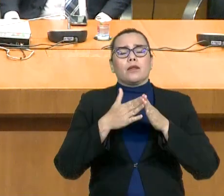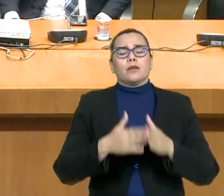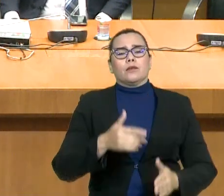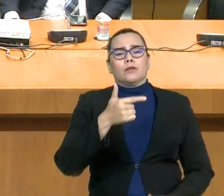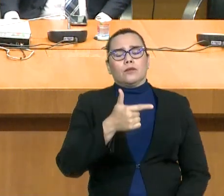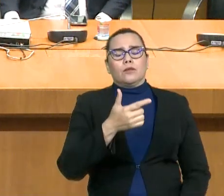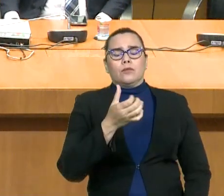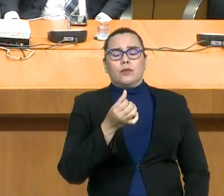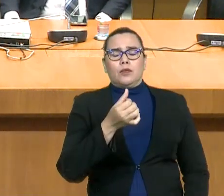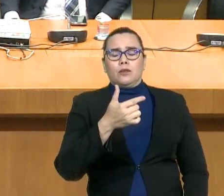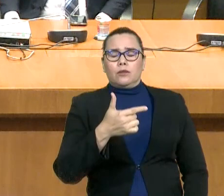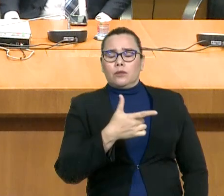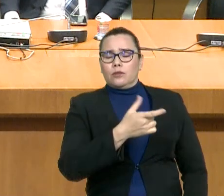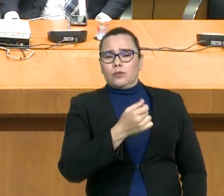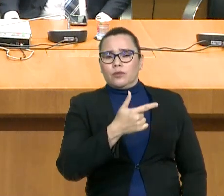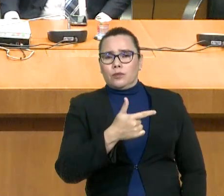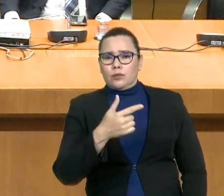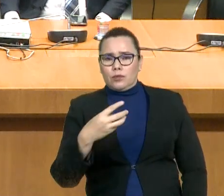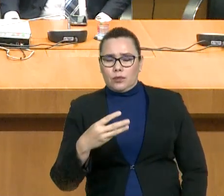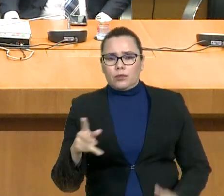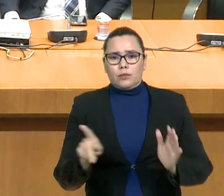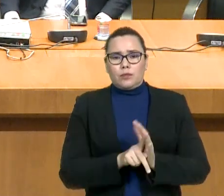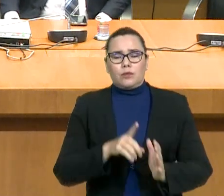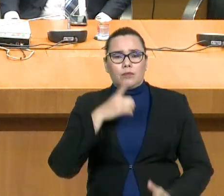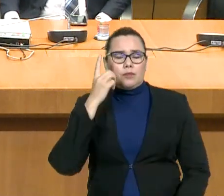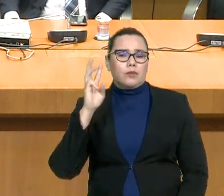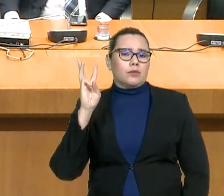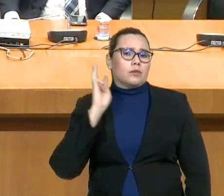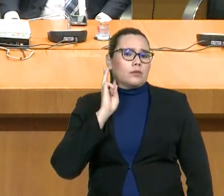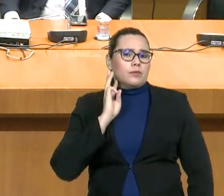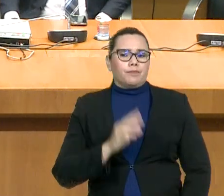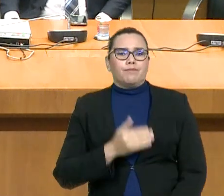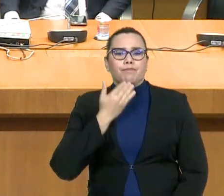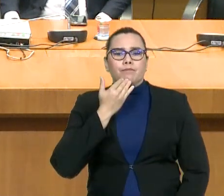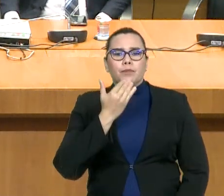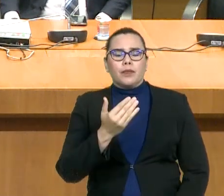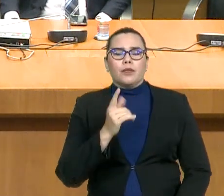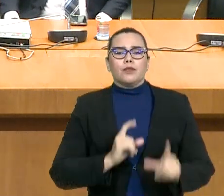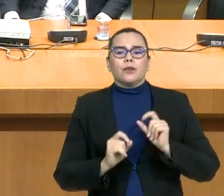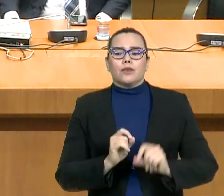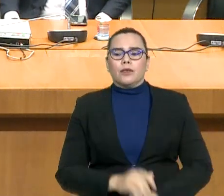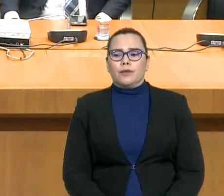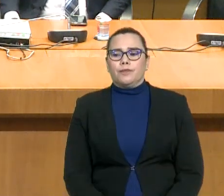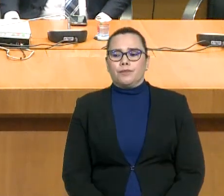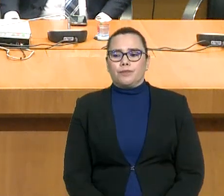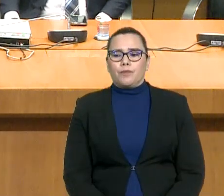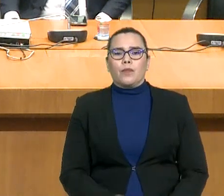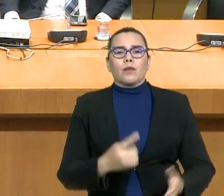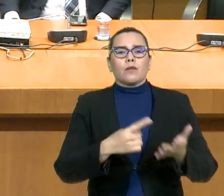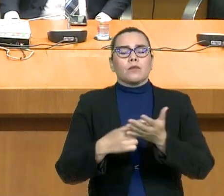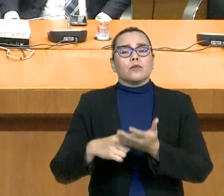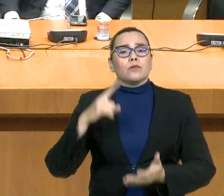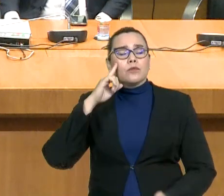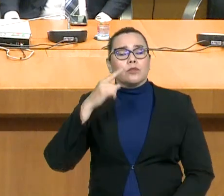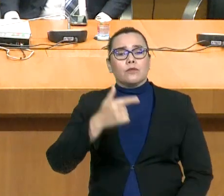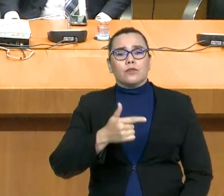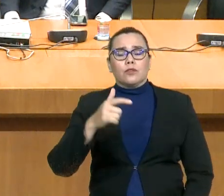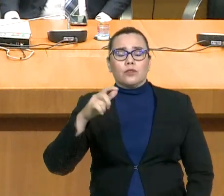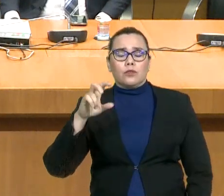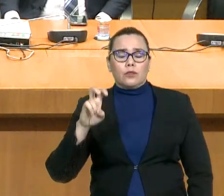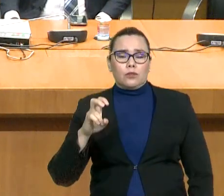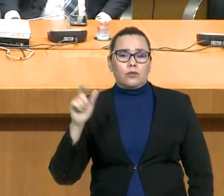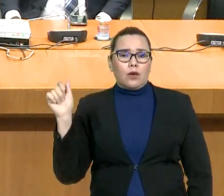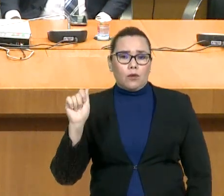262/2023, de autoria do deputado Wellington do Curso, que solicita o agendamento para o dia 25 de agosto de 2023, uma